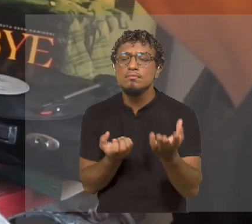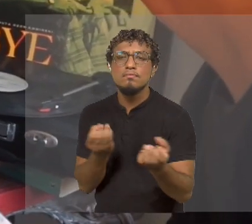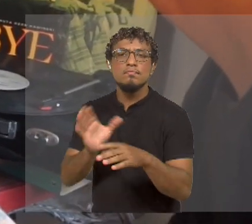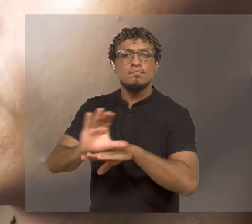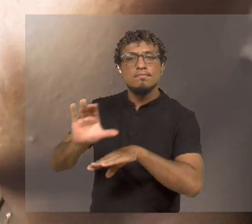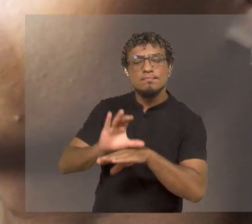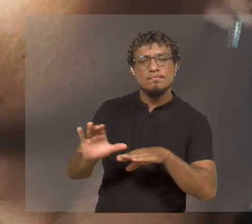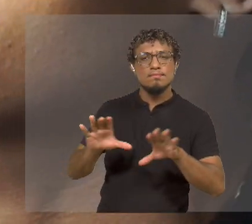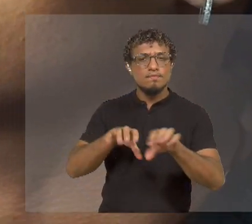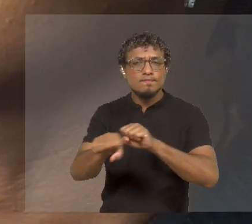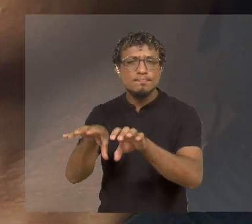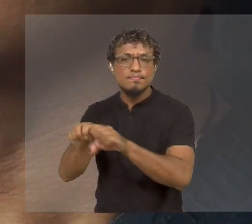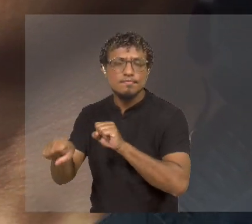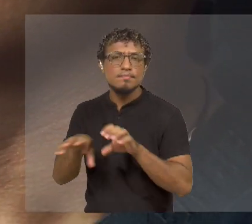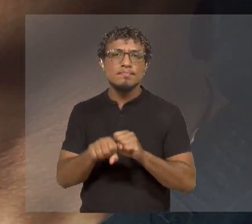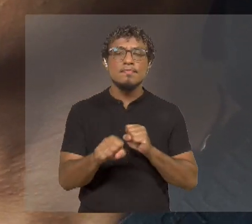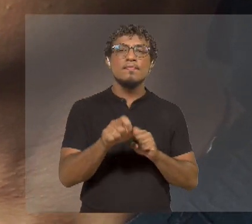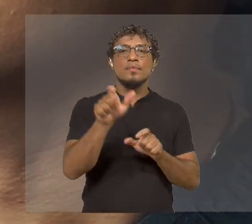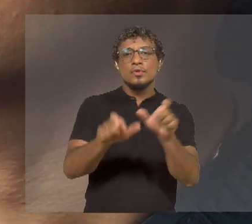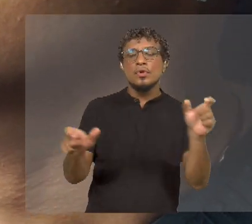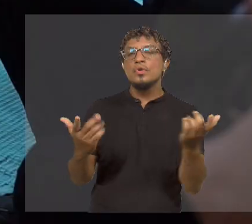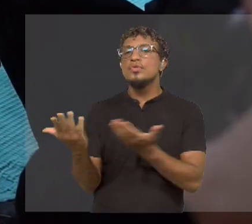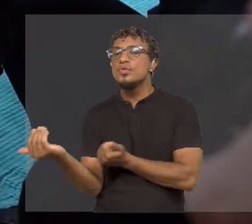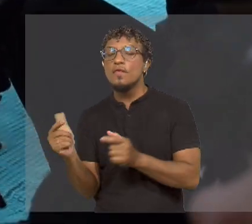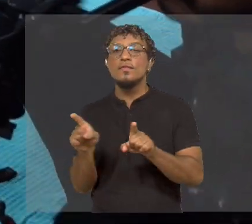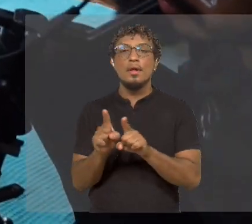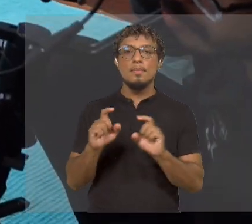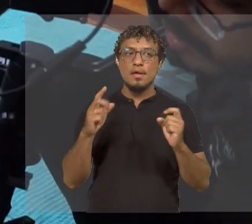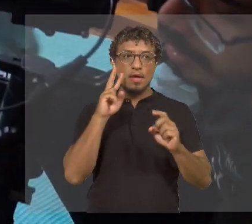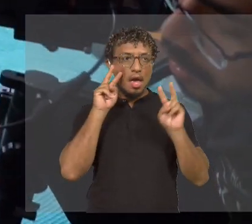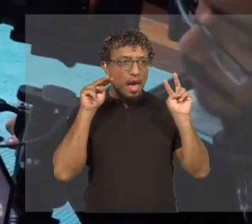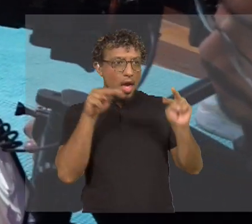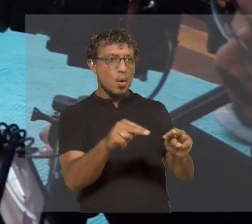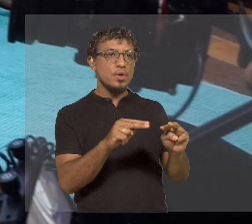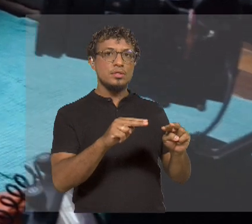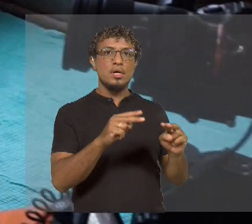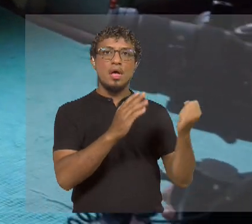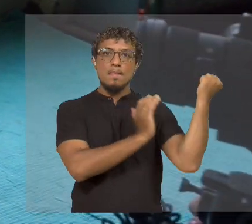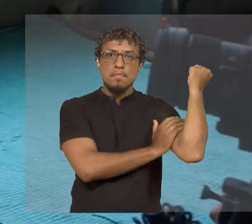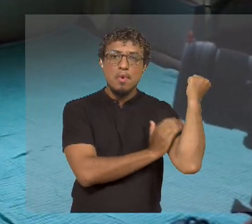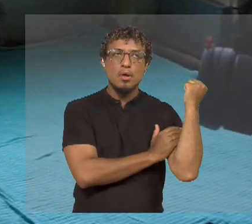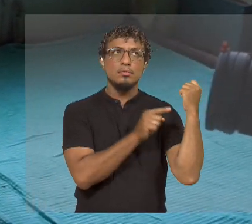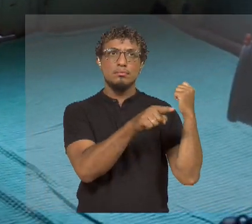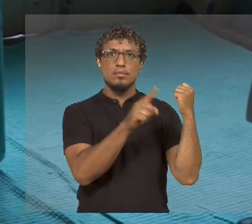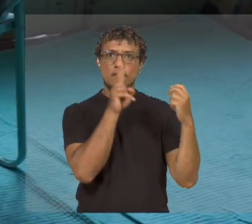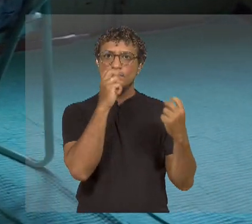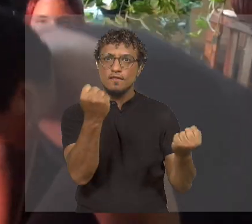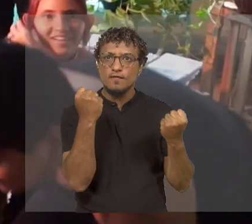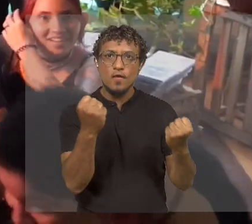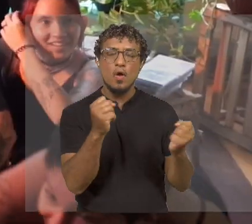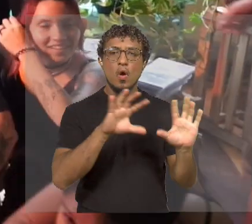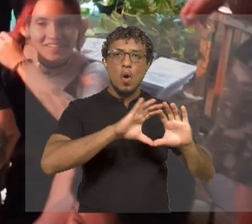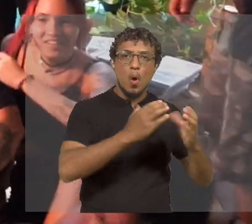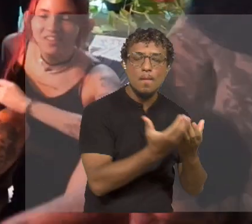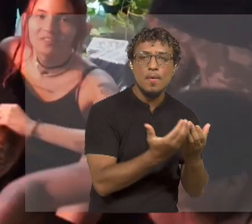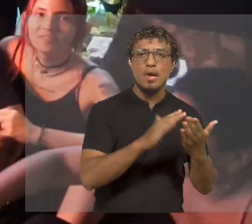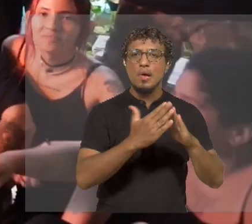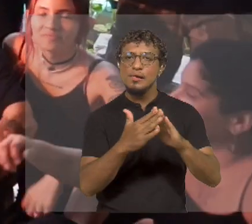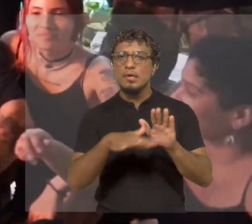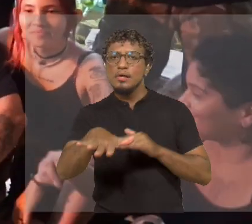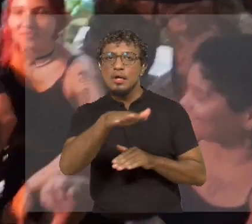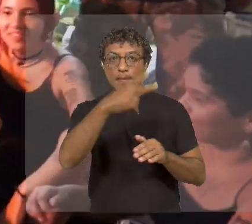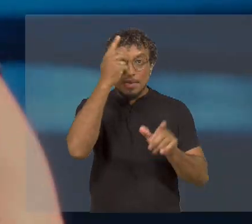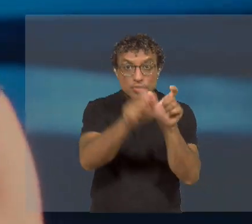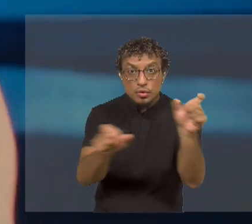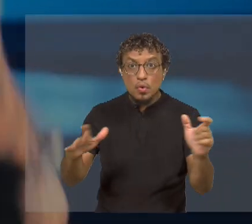a potência e a força das comunidades e de quem mora por lá. É o primeiro passo para desenvolver um mercado cada vez